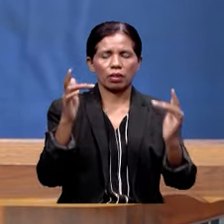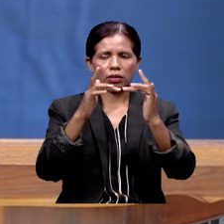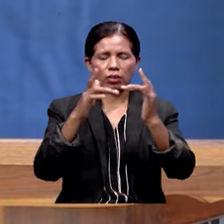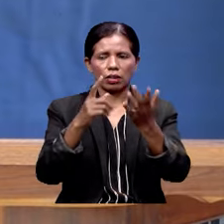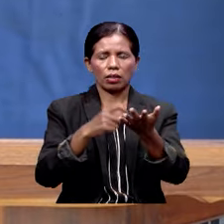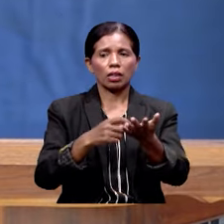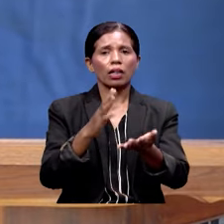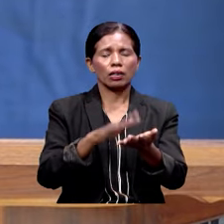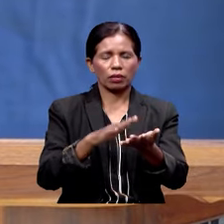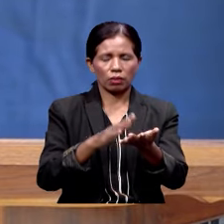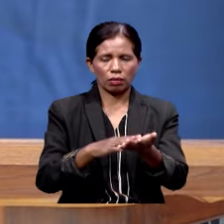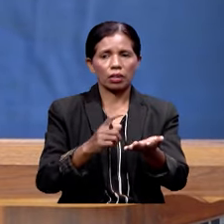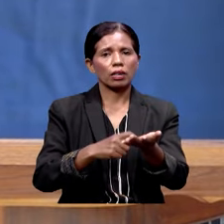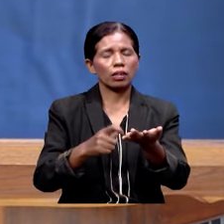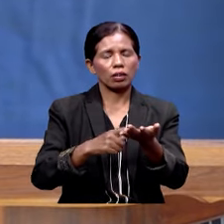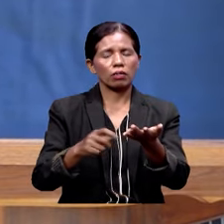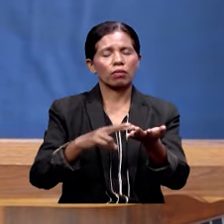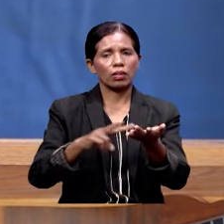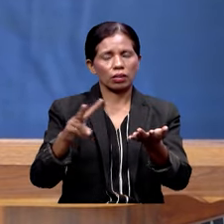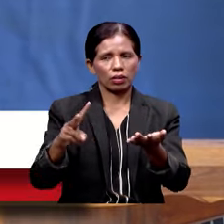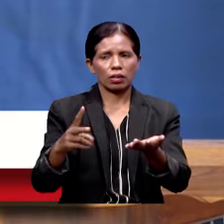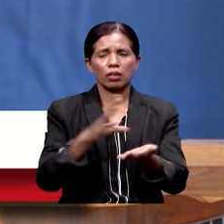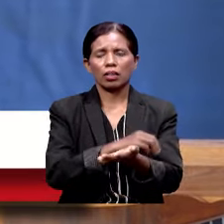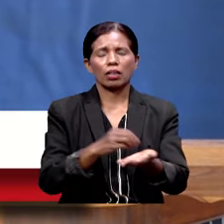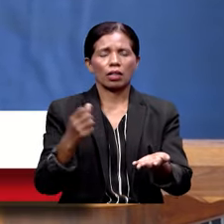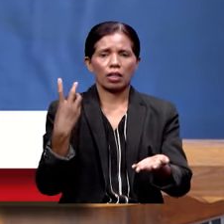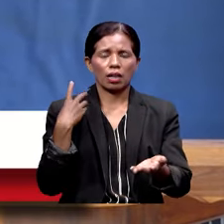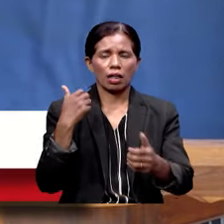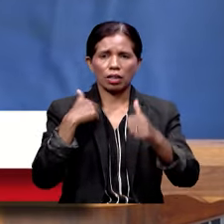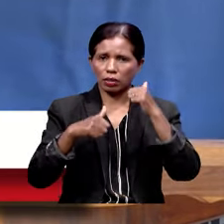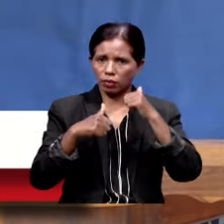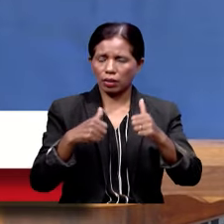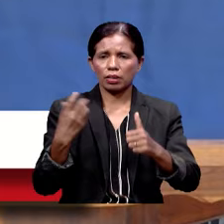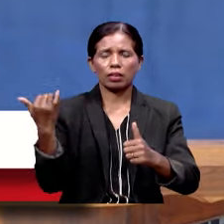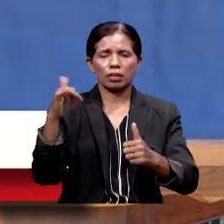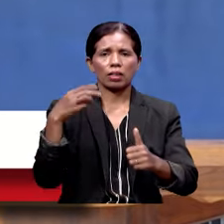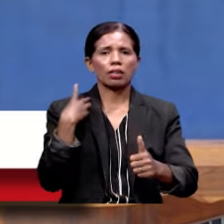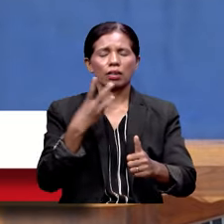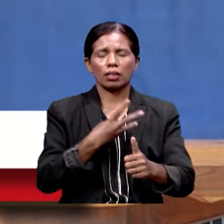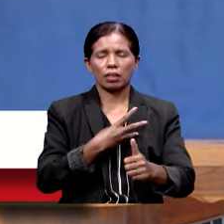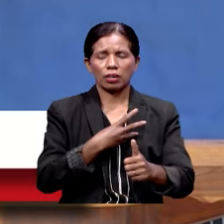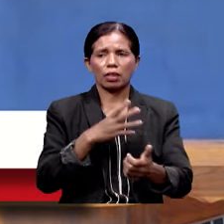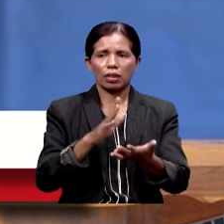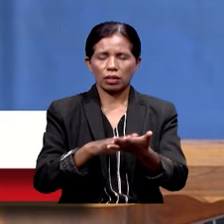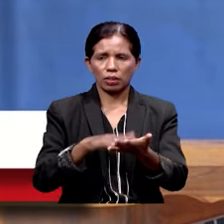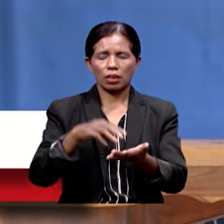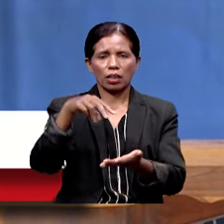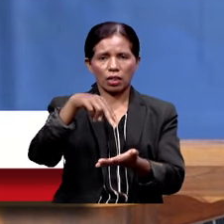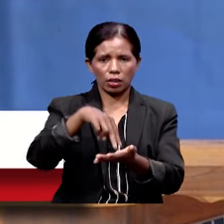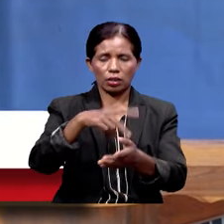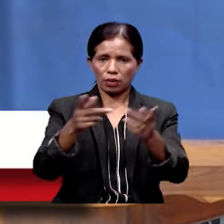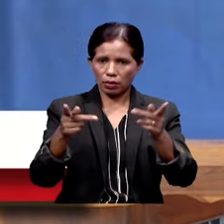Técnico Vocacional e para futuro e ta coordenam atividade siranebema e ta escola estabelece e a fatem ida